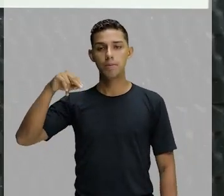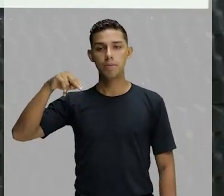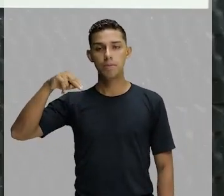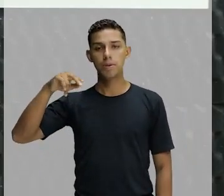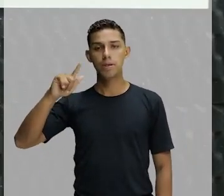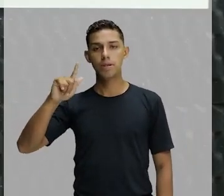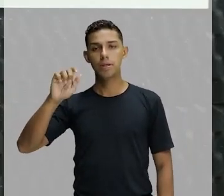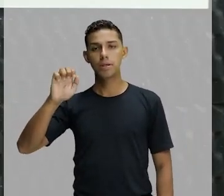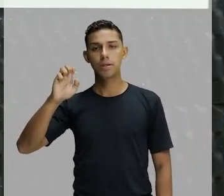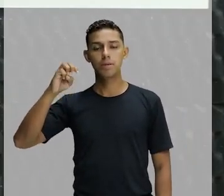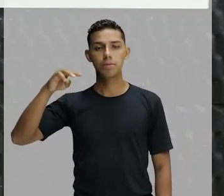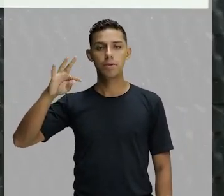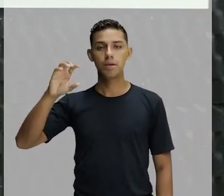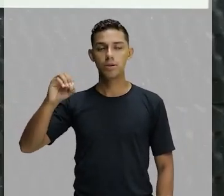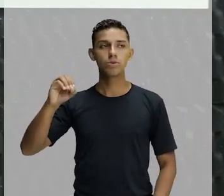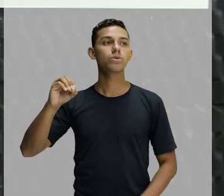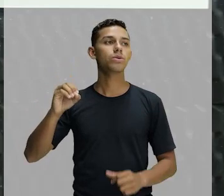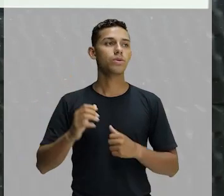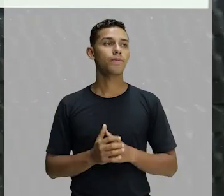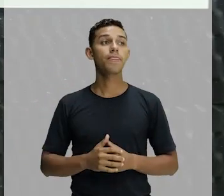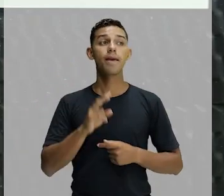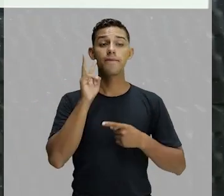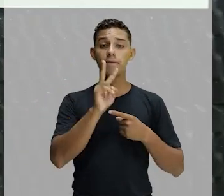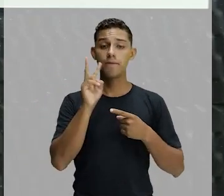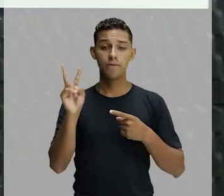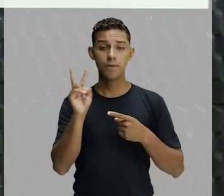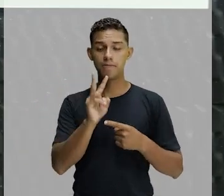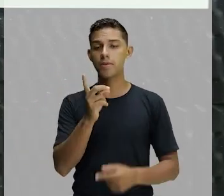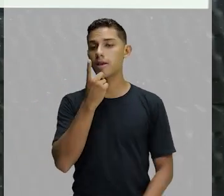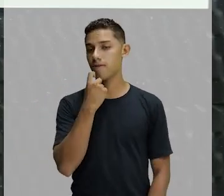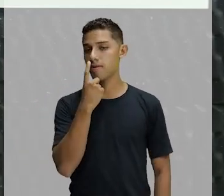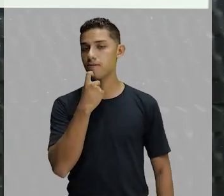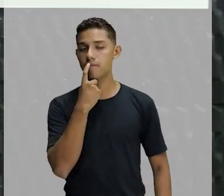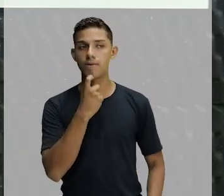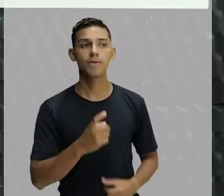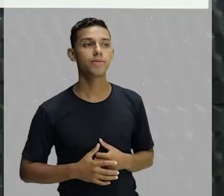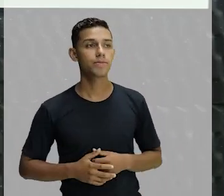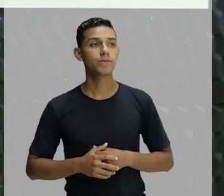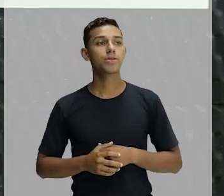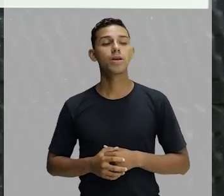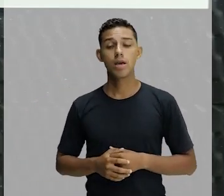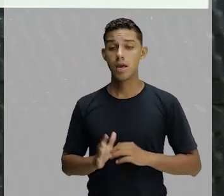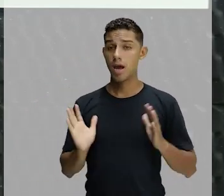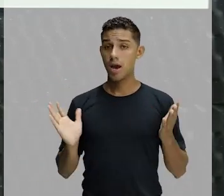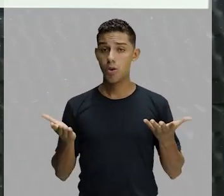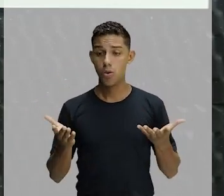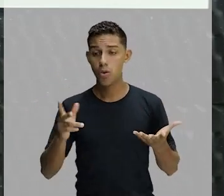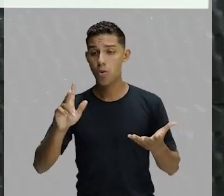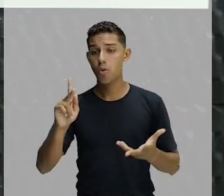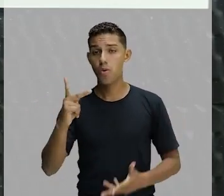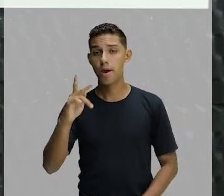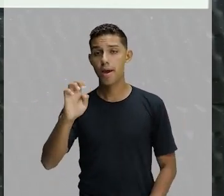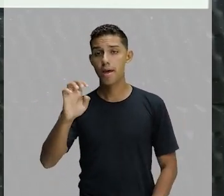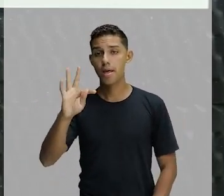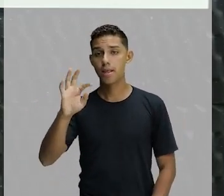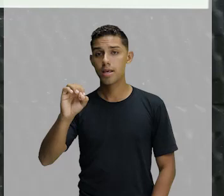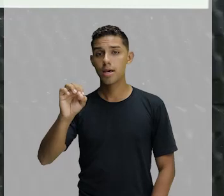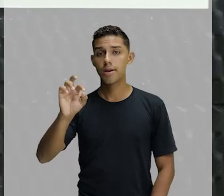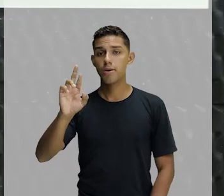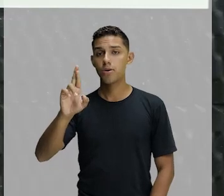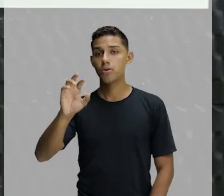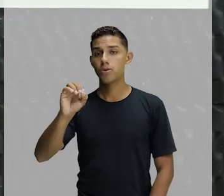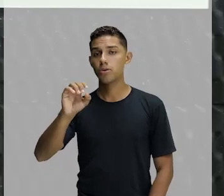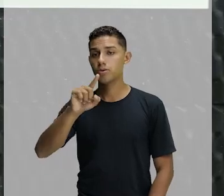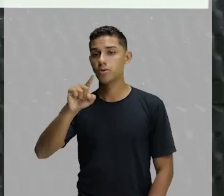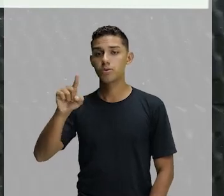vai ser, o indivíduo VV serão os vermelhos. Enquanto que os indivíduos heterozigotos, os heterozigotos só têm a presença